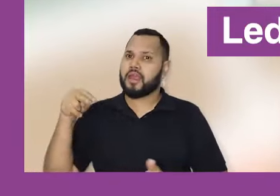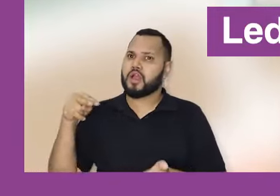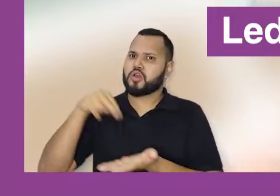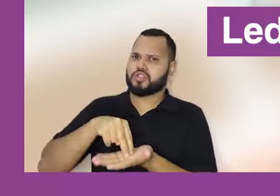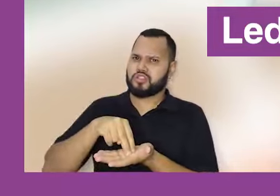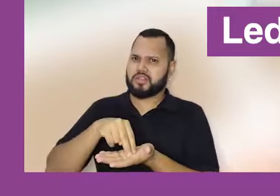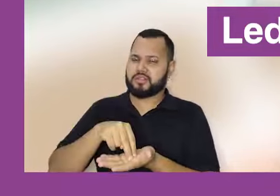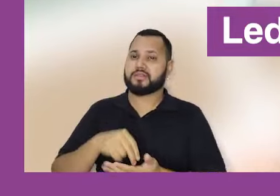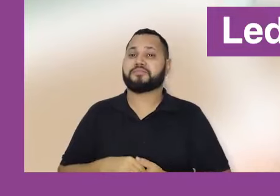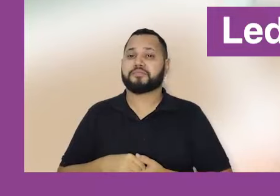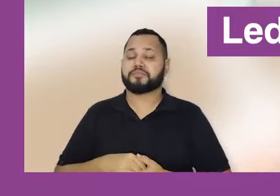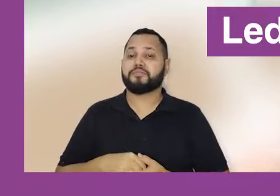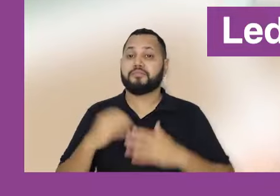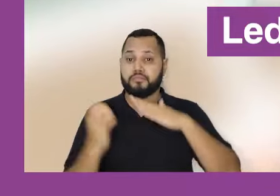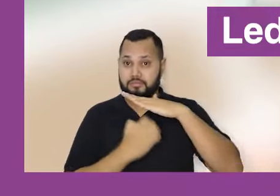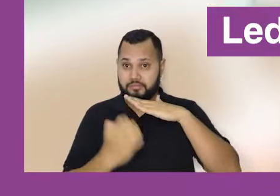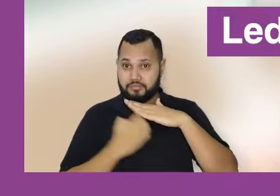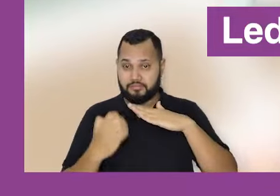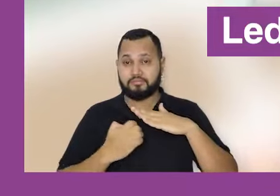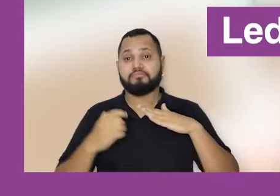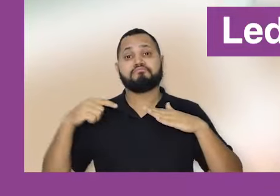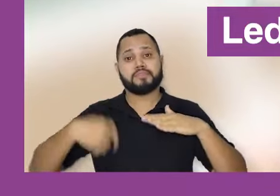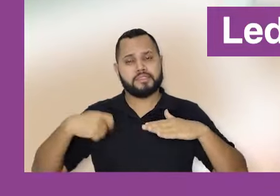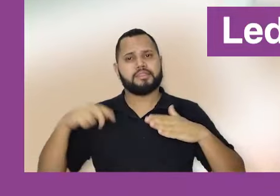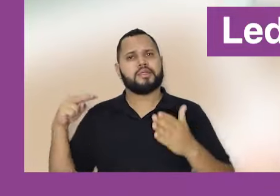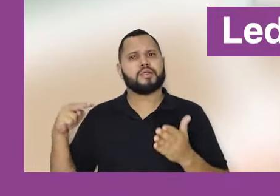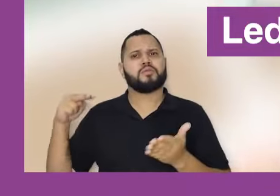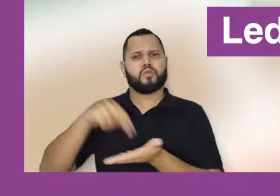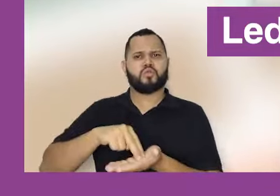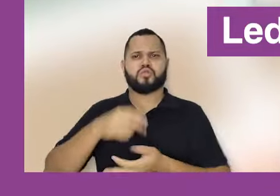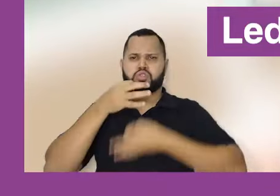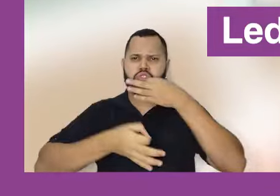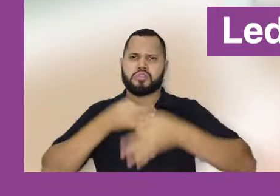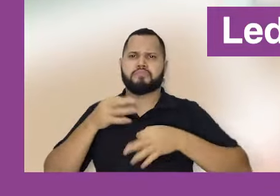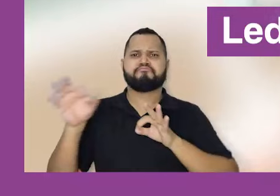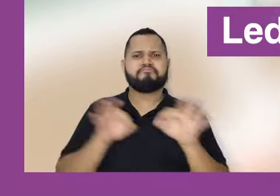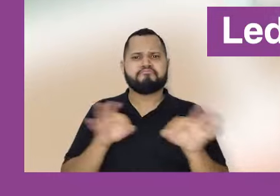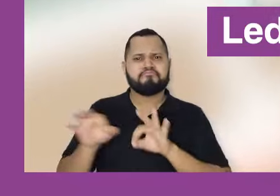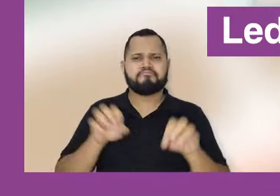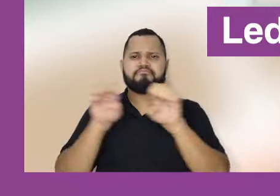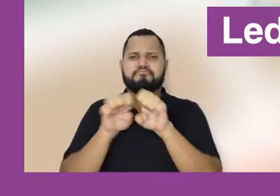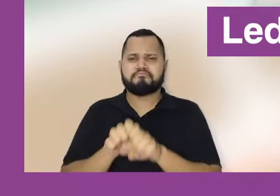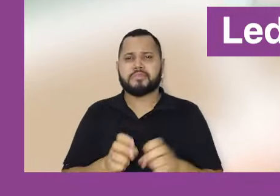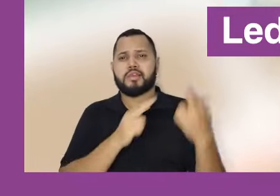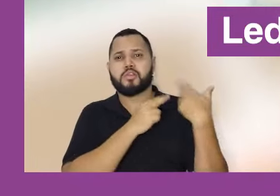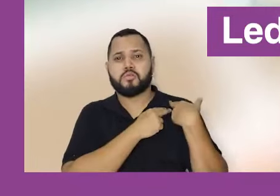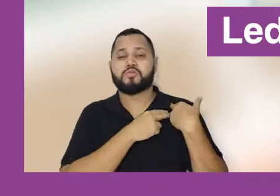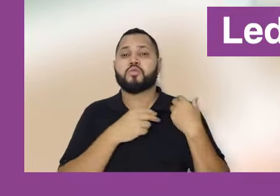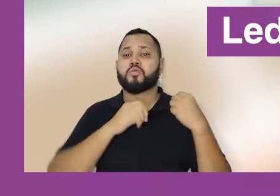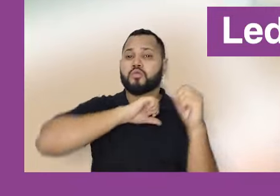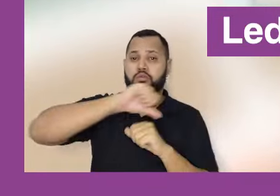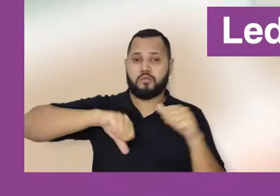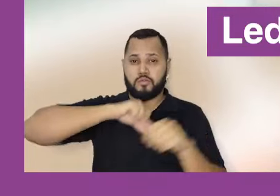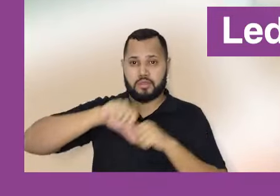então a empresa especificamente precisa ter consistência os organismos que tem a responsabilidade pela